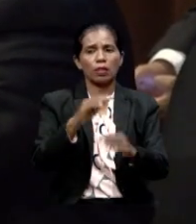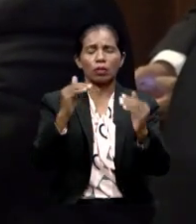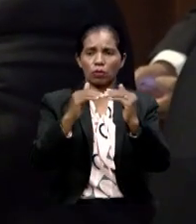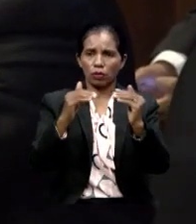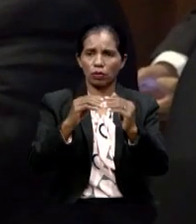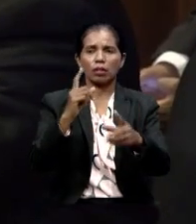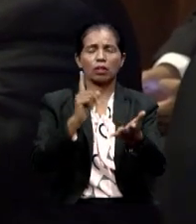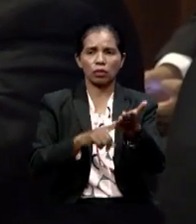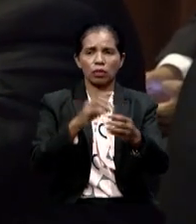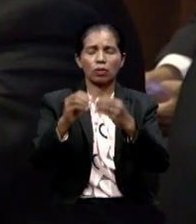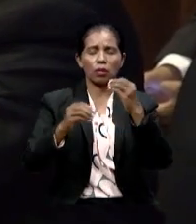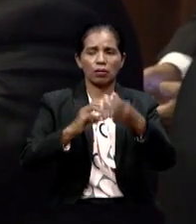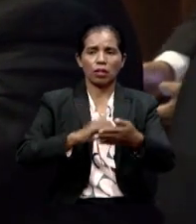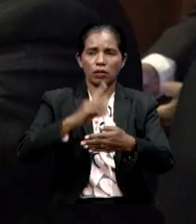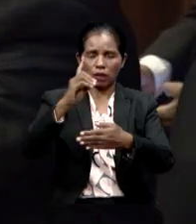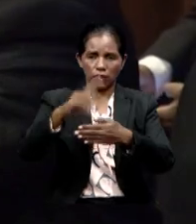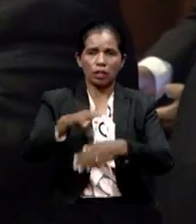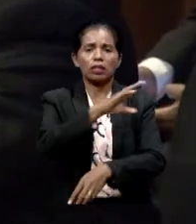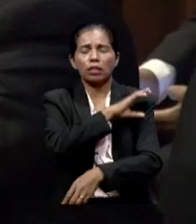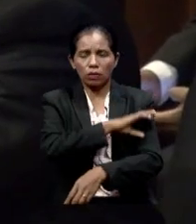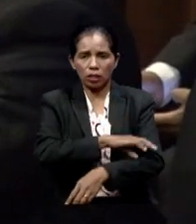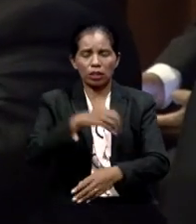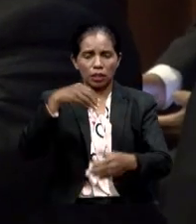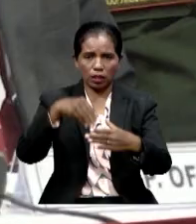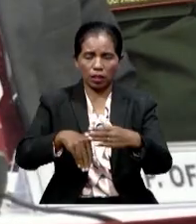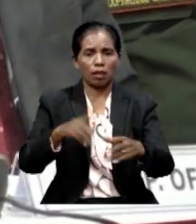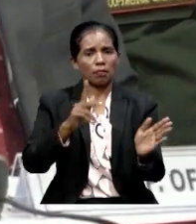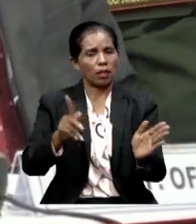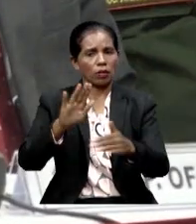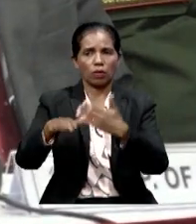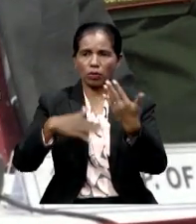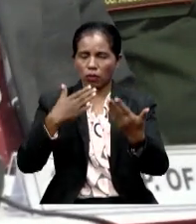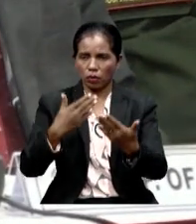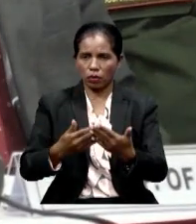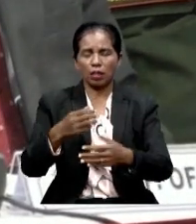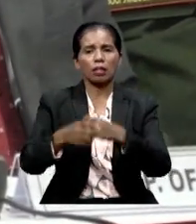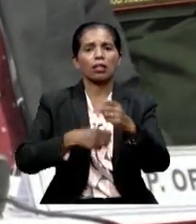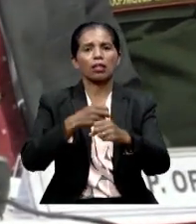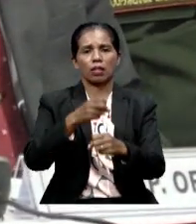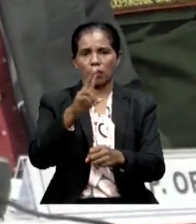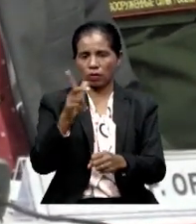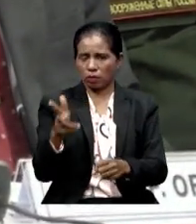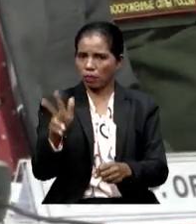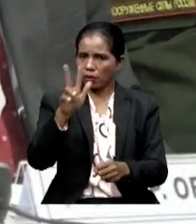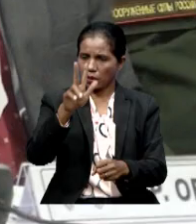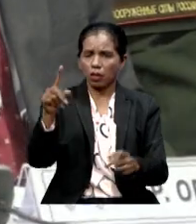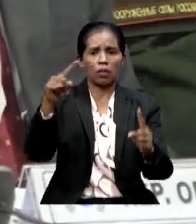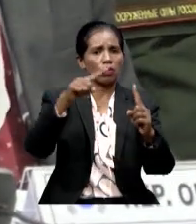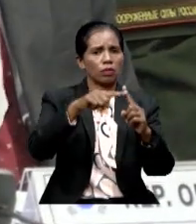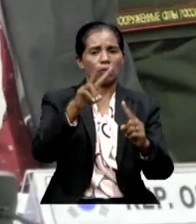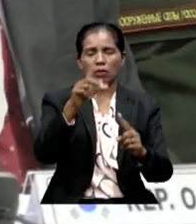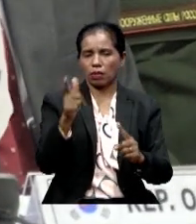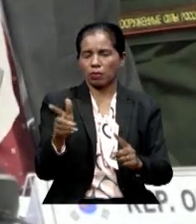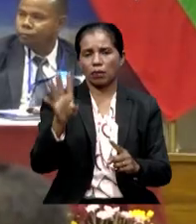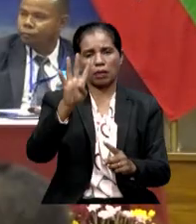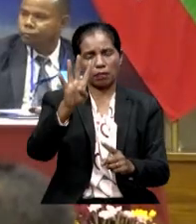com o desenvolvimento segurança regional, incluímos plano roto ba sessão tinan Rihun Rua Ruanure Sintolo, to Rihun Rua Ruanure